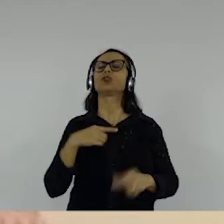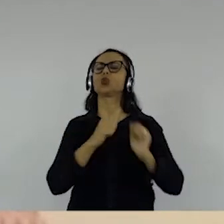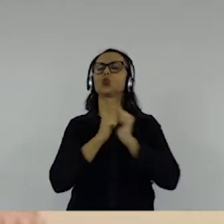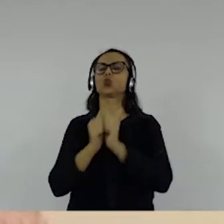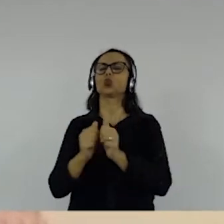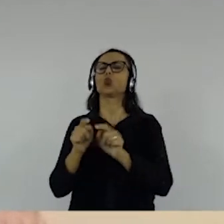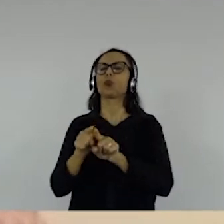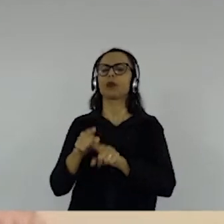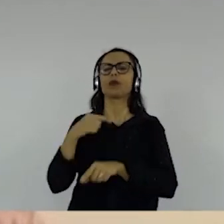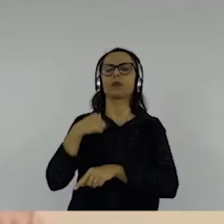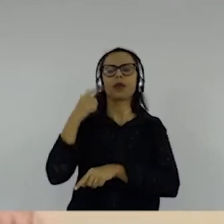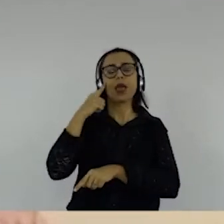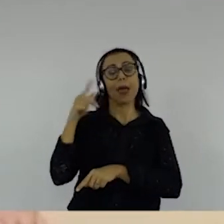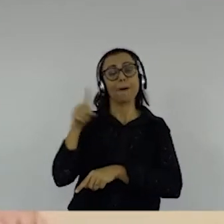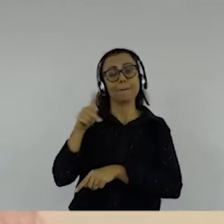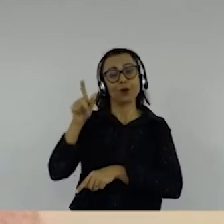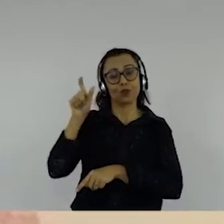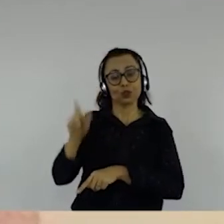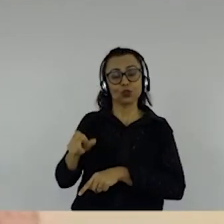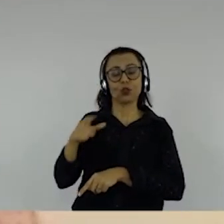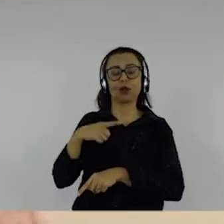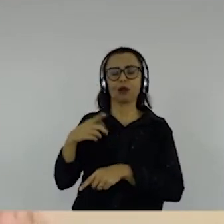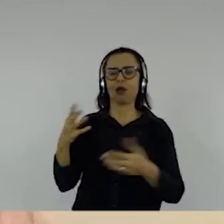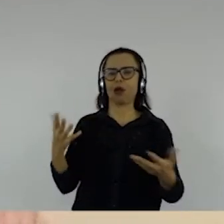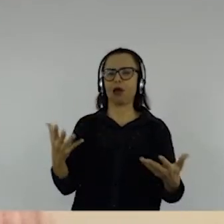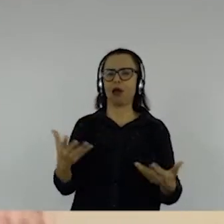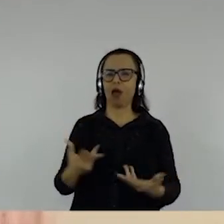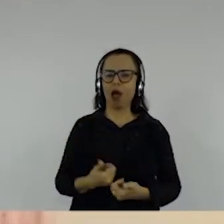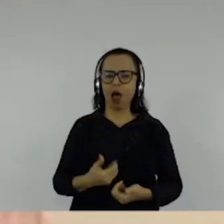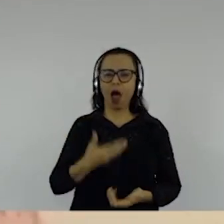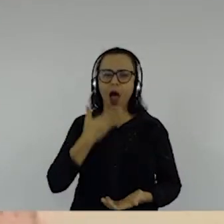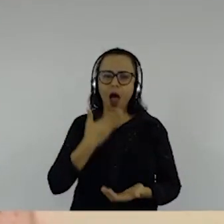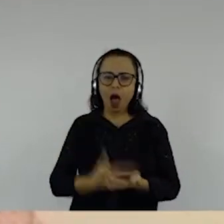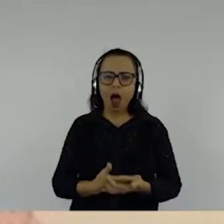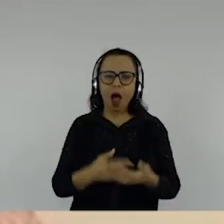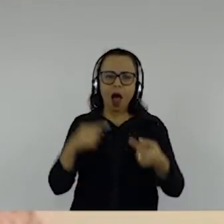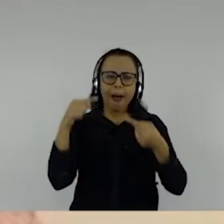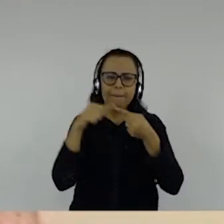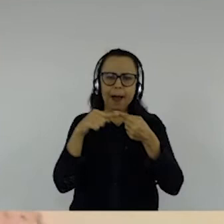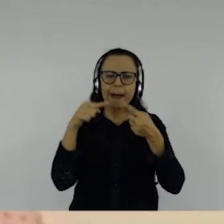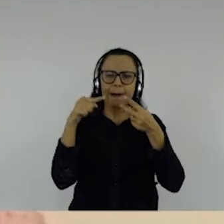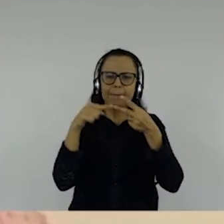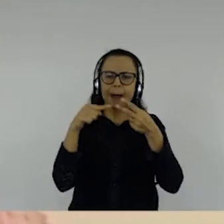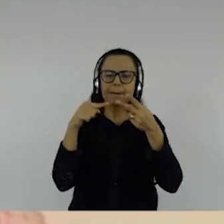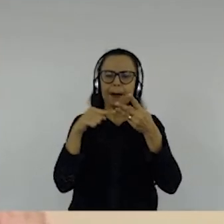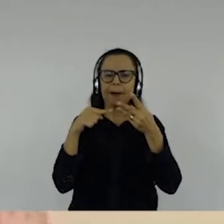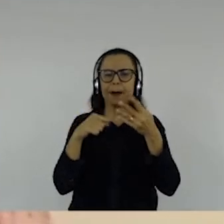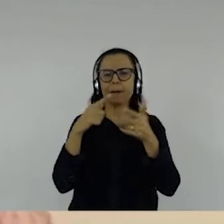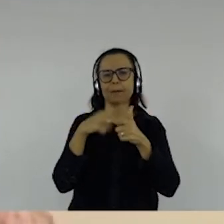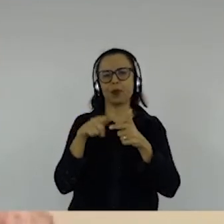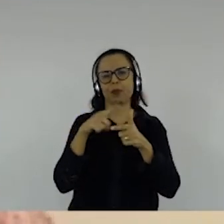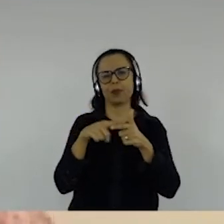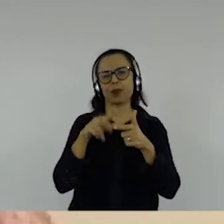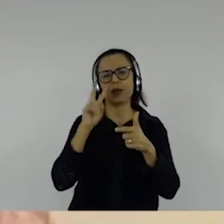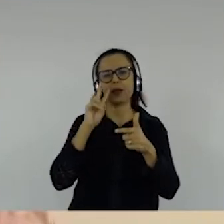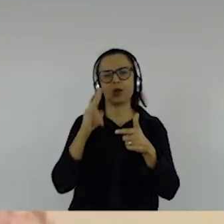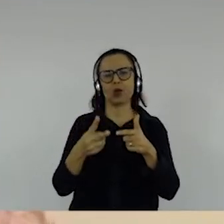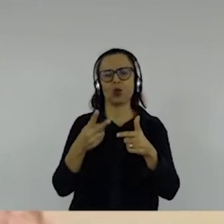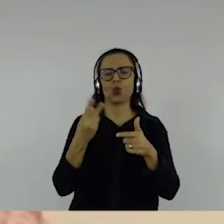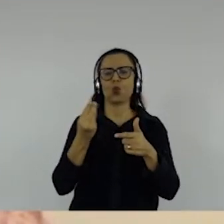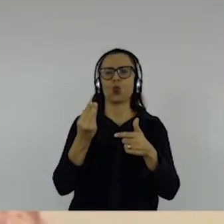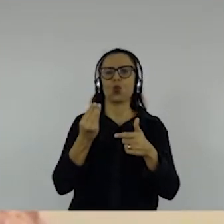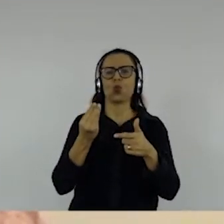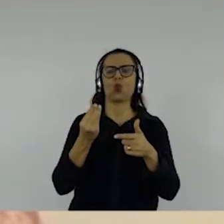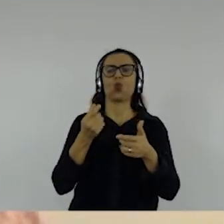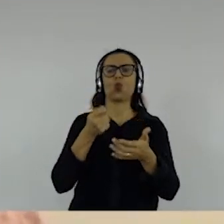colocou, ao meu ver, de uma maneira magistral, uma série de problemas que ela via no reconhecimento de um dever